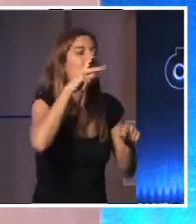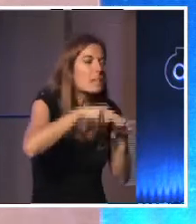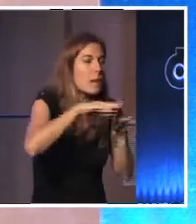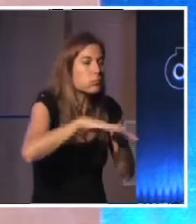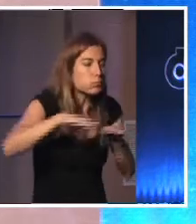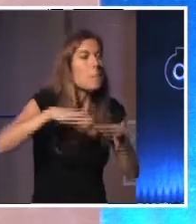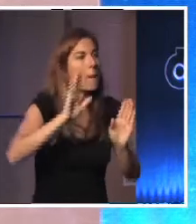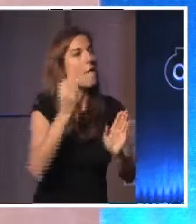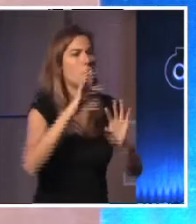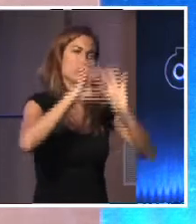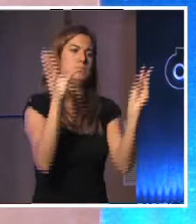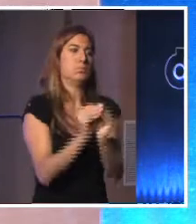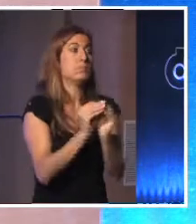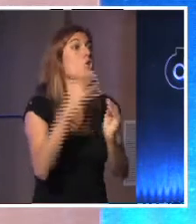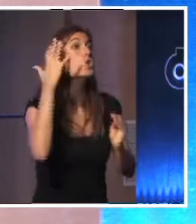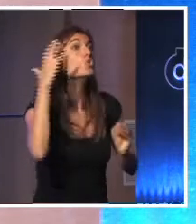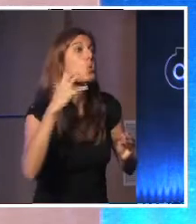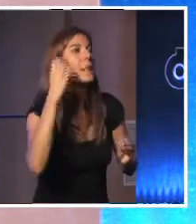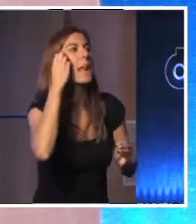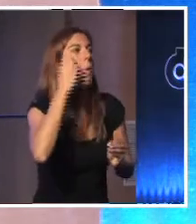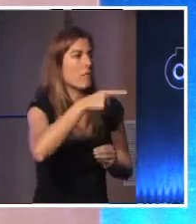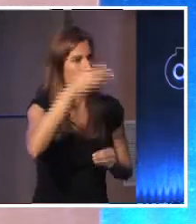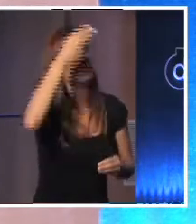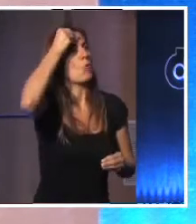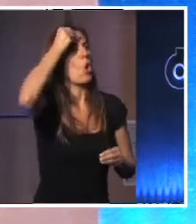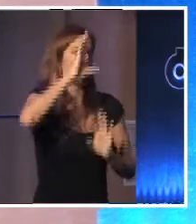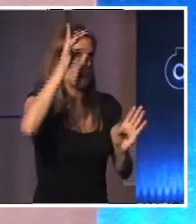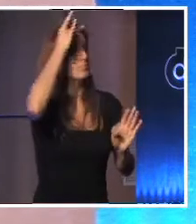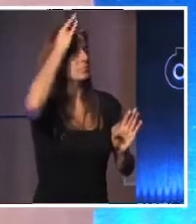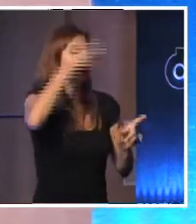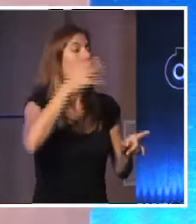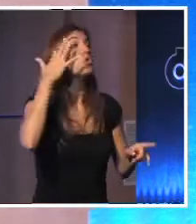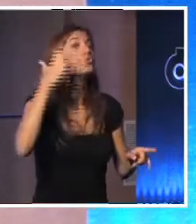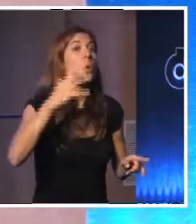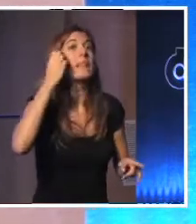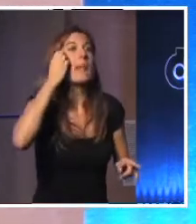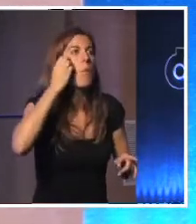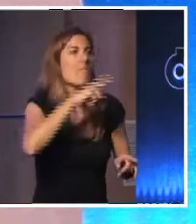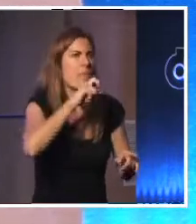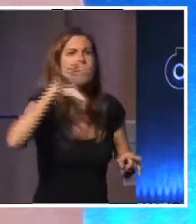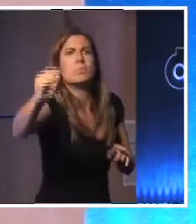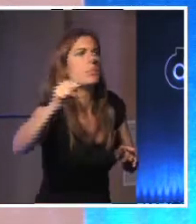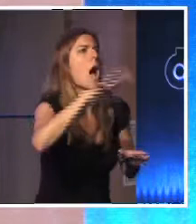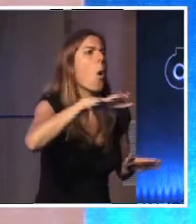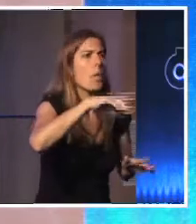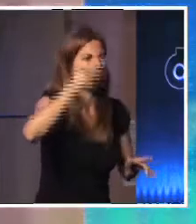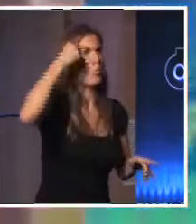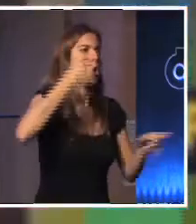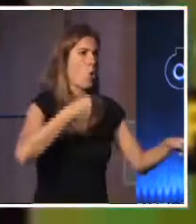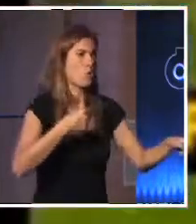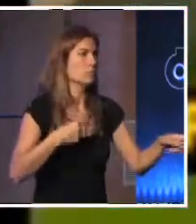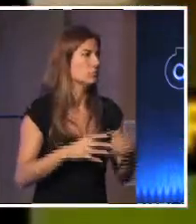aprendeu pelo menos o som do telemóvel. O som do telemóvel é capaz de detectá-lo onde quer que esteja, sinalizá-lo.